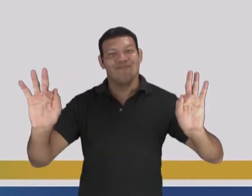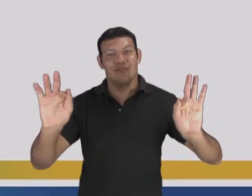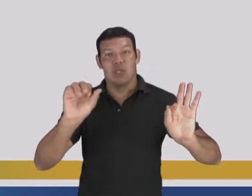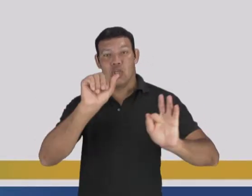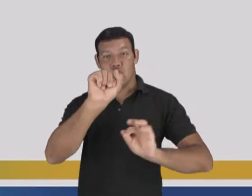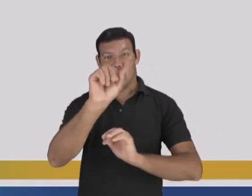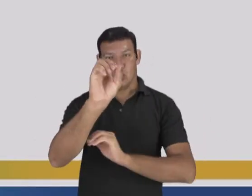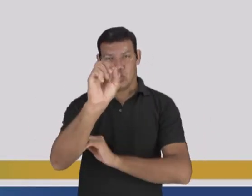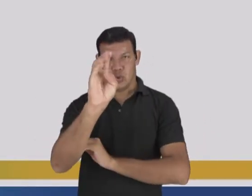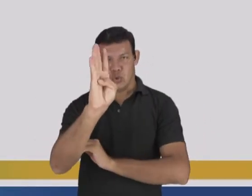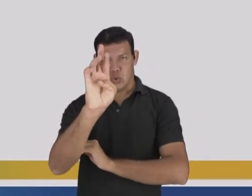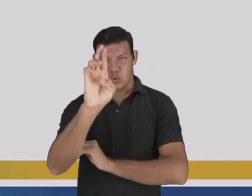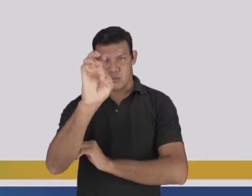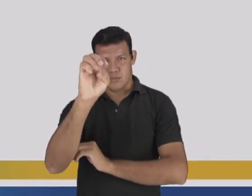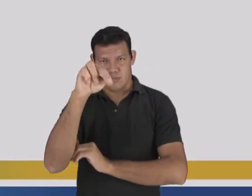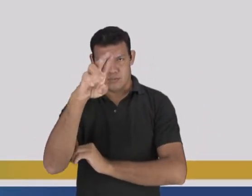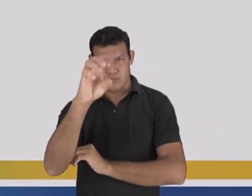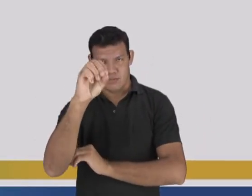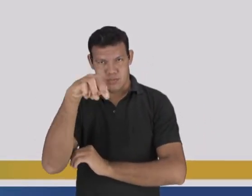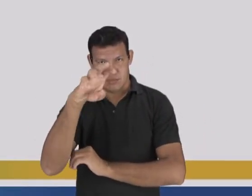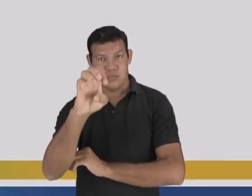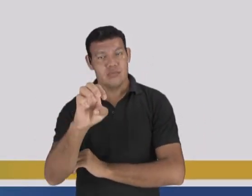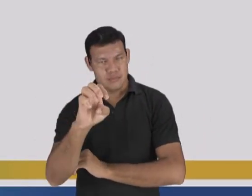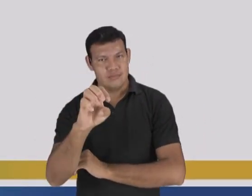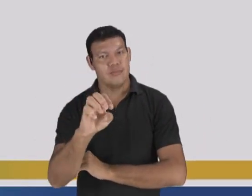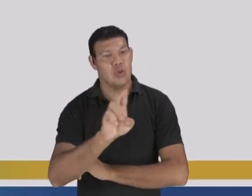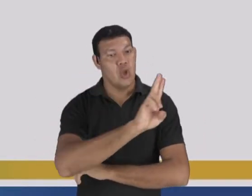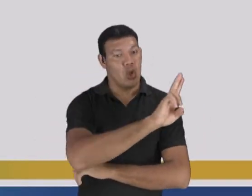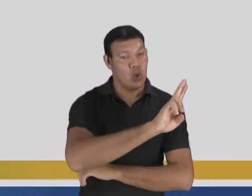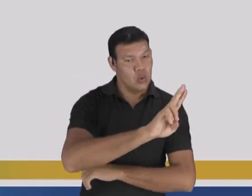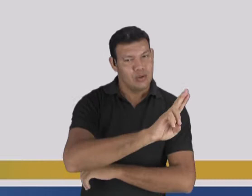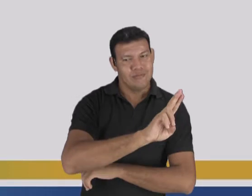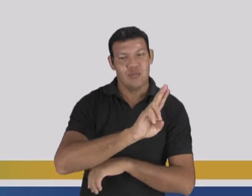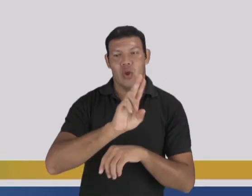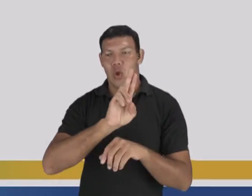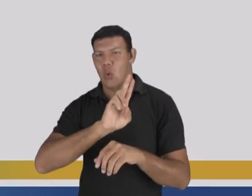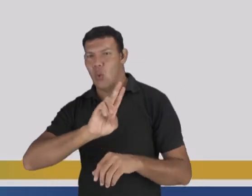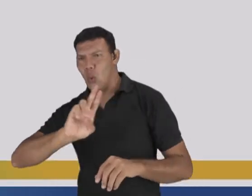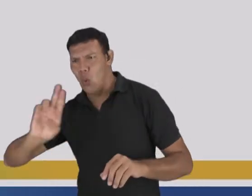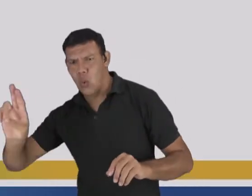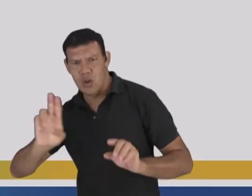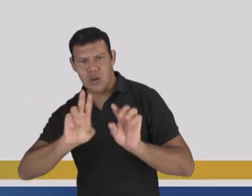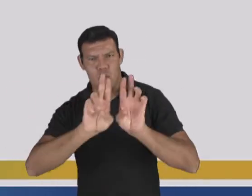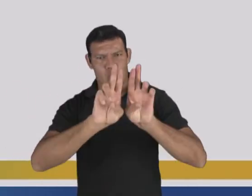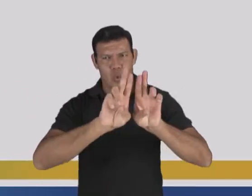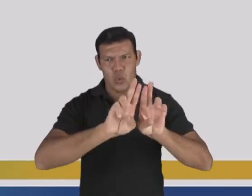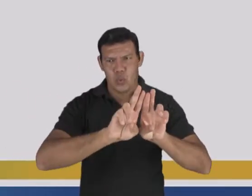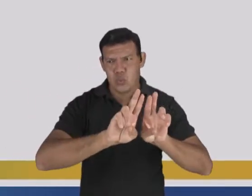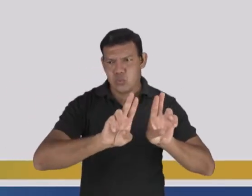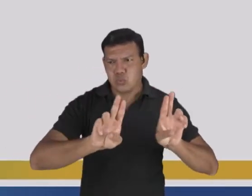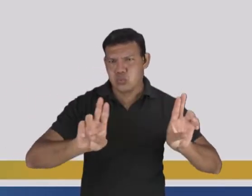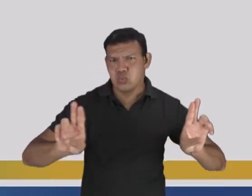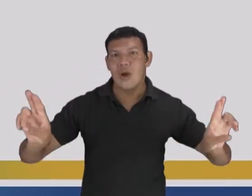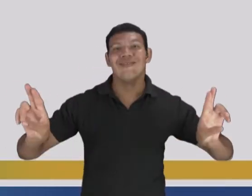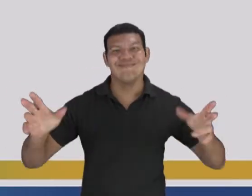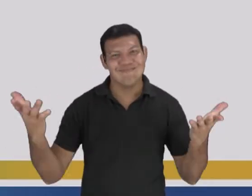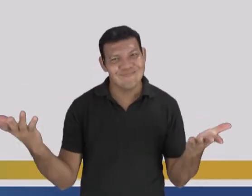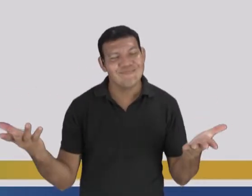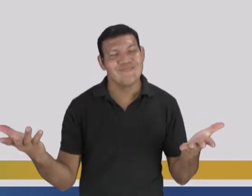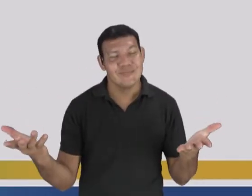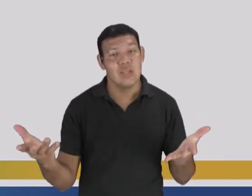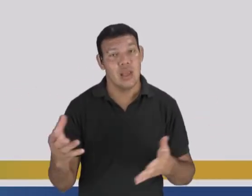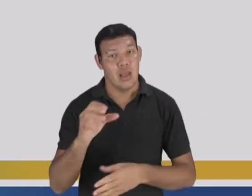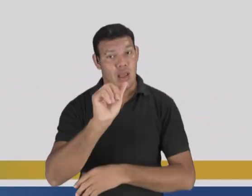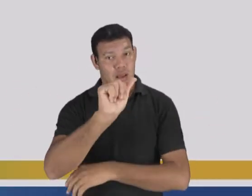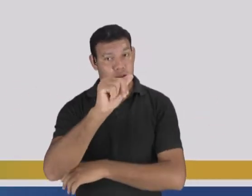espanhol é o sobrenome, né? Todos têm um nome e um sobrenome, ou 2 sobrenomes e até mais, né? Então, apelido é sobrenome